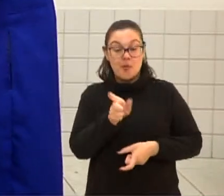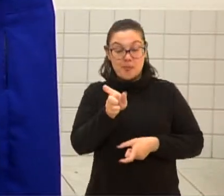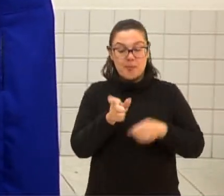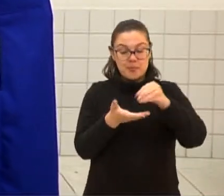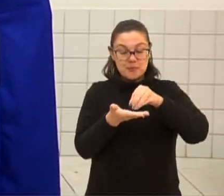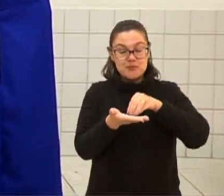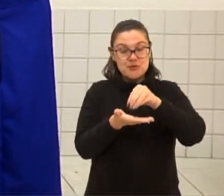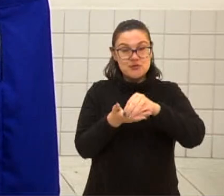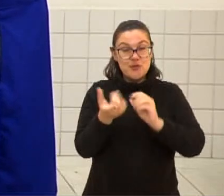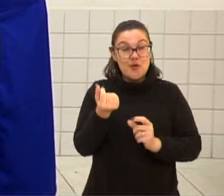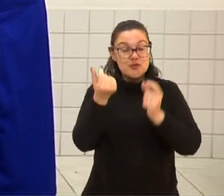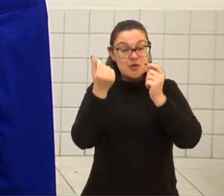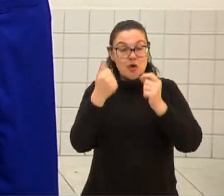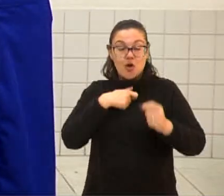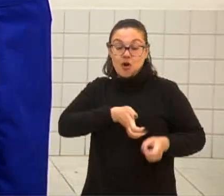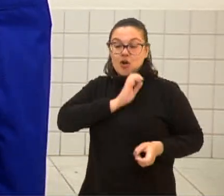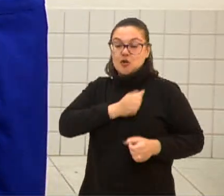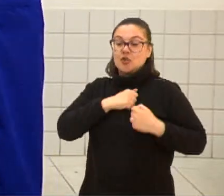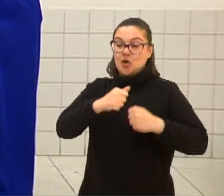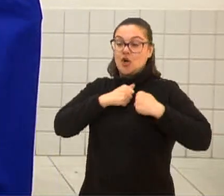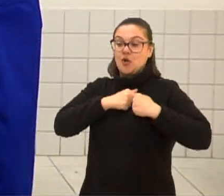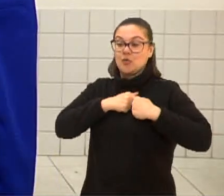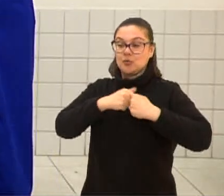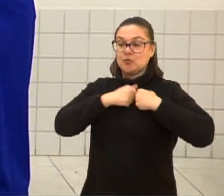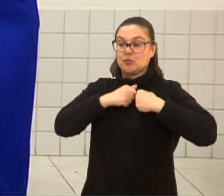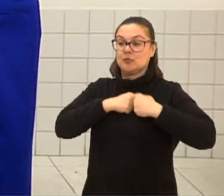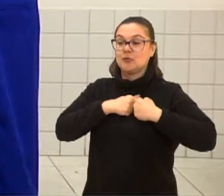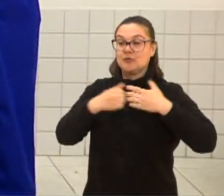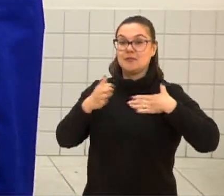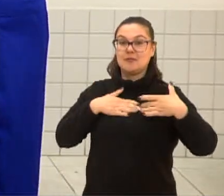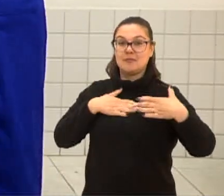Seu coração dispara.